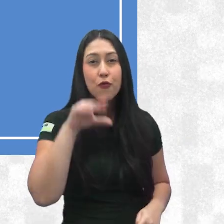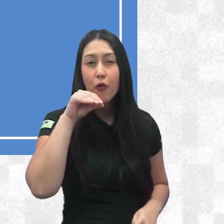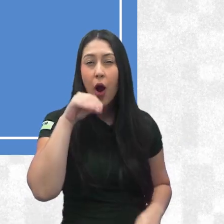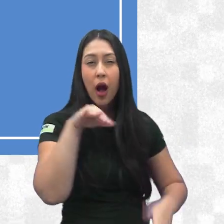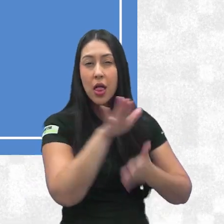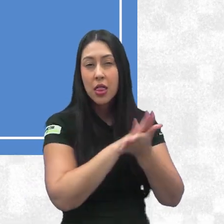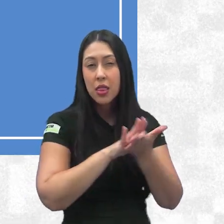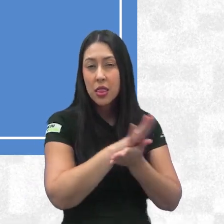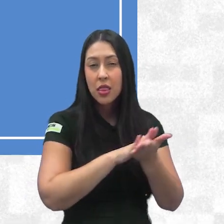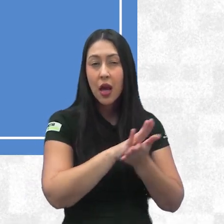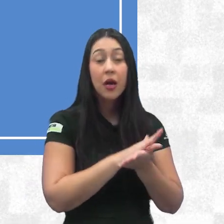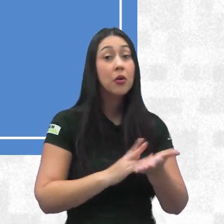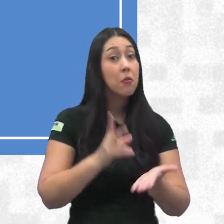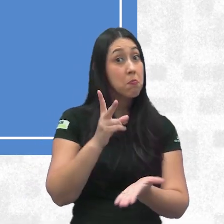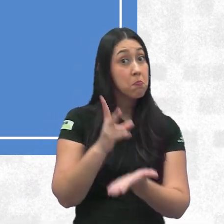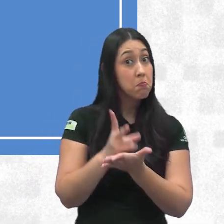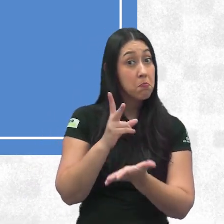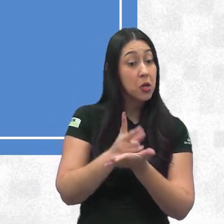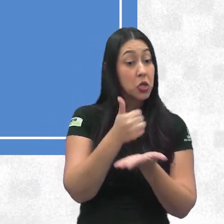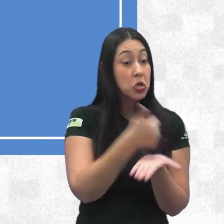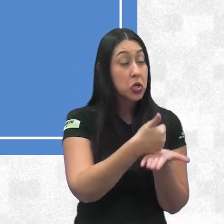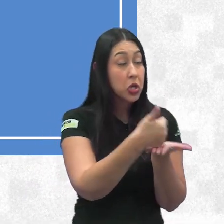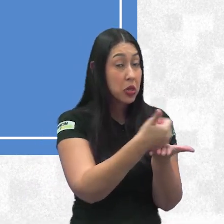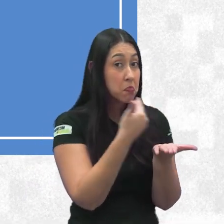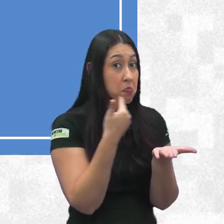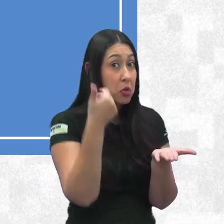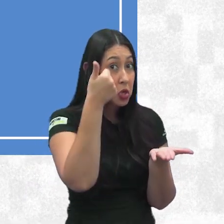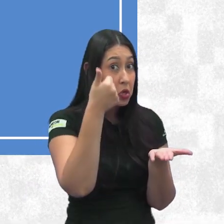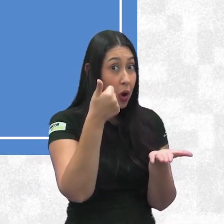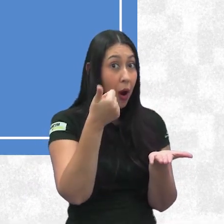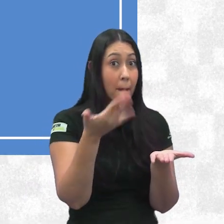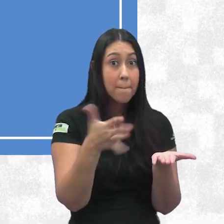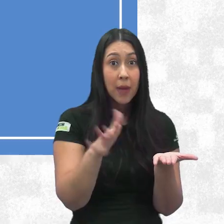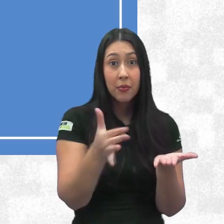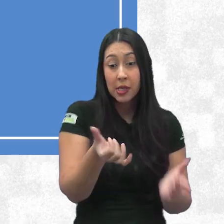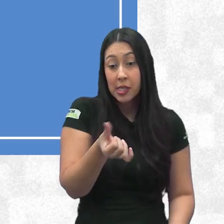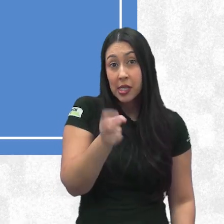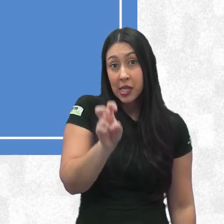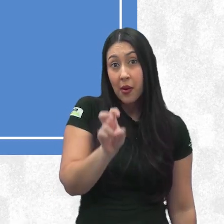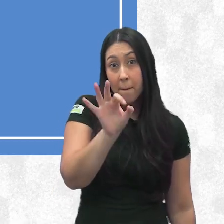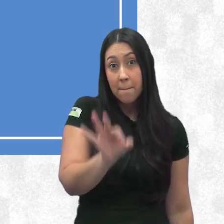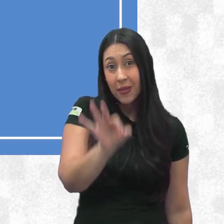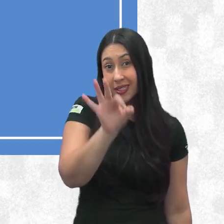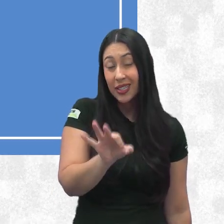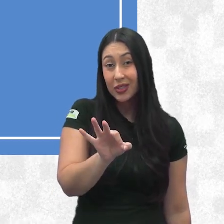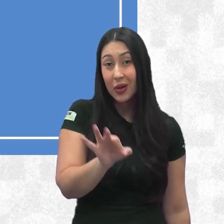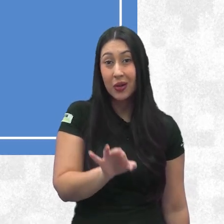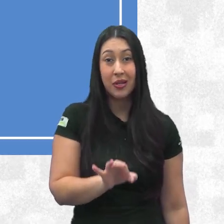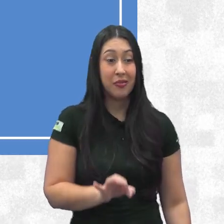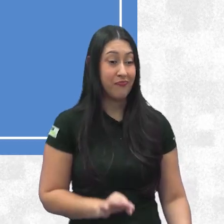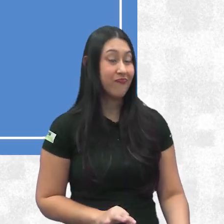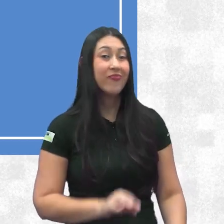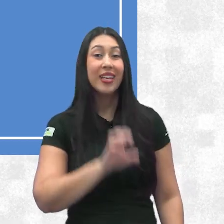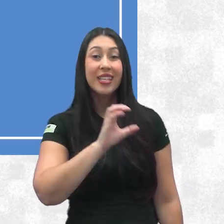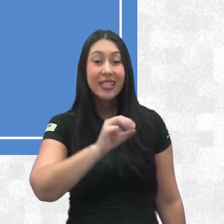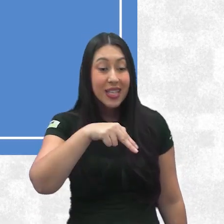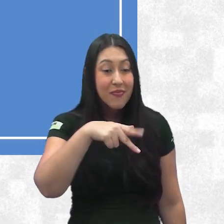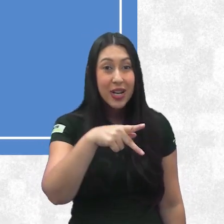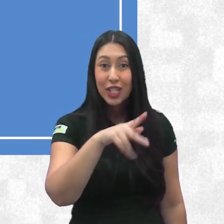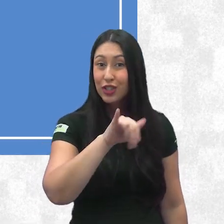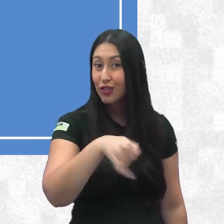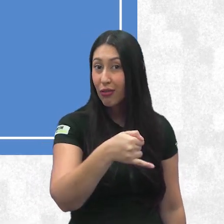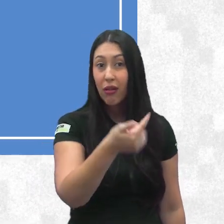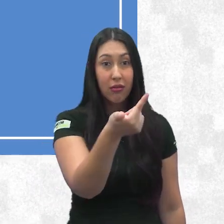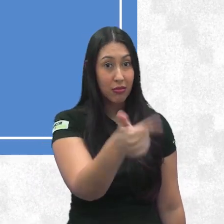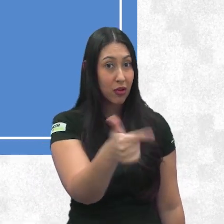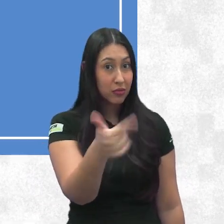empregados. Embora a formalização tenha avançado nos últimos anos, mais de 65% ainda não tem CNPJ.